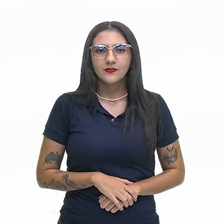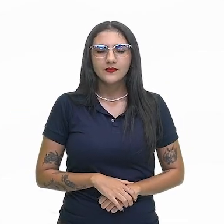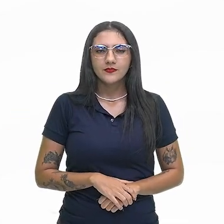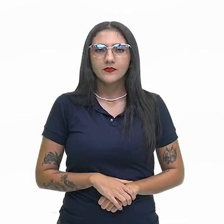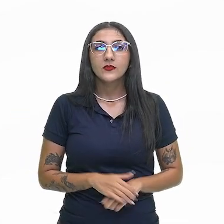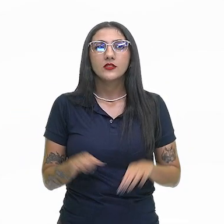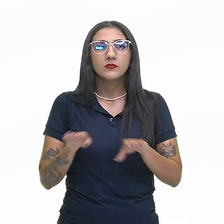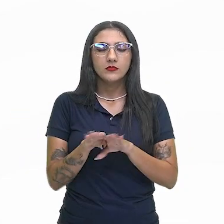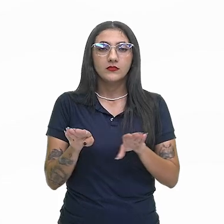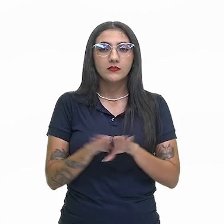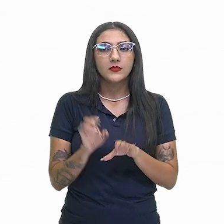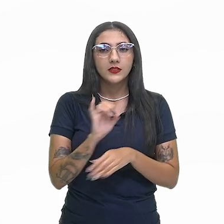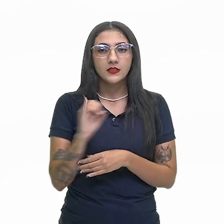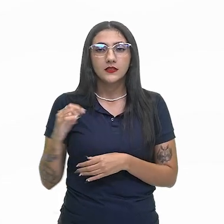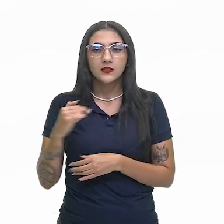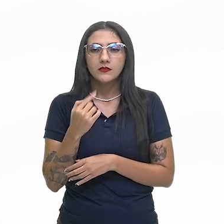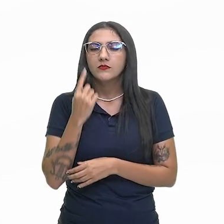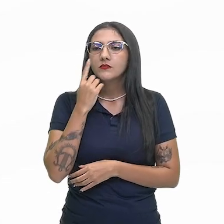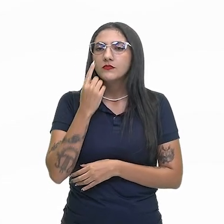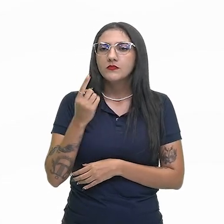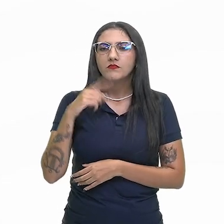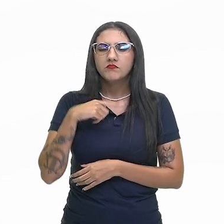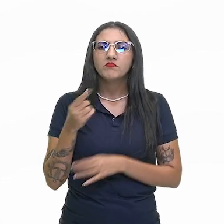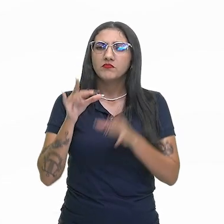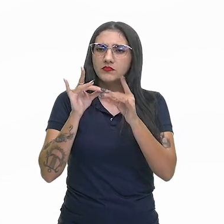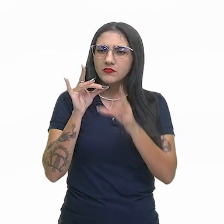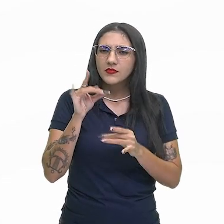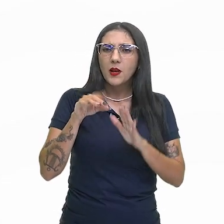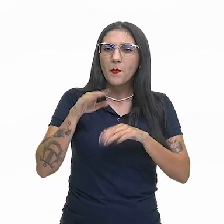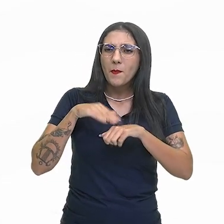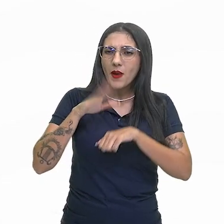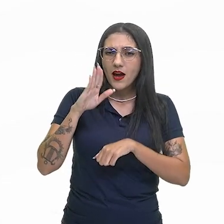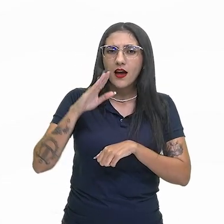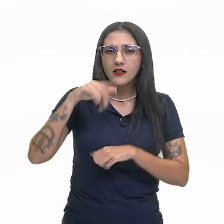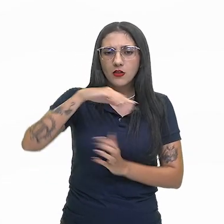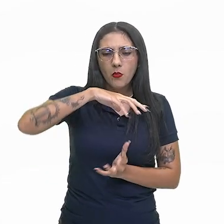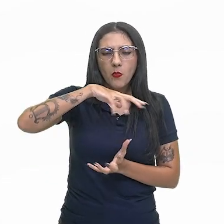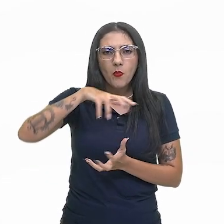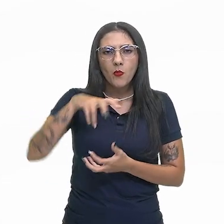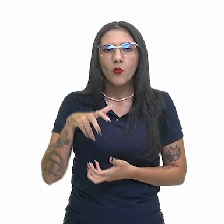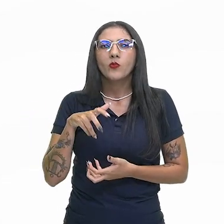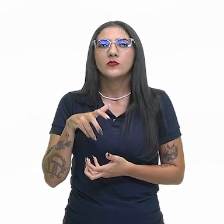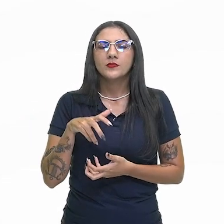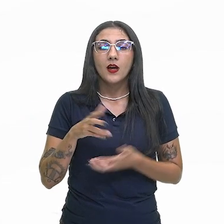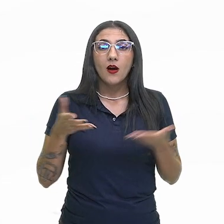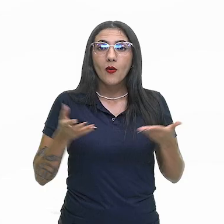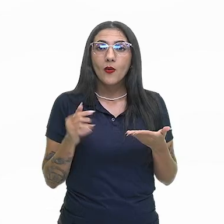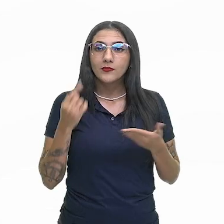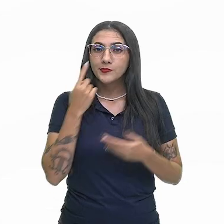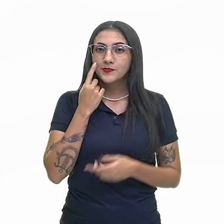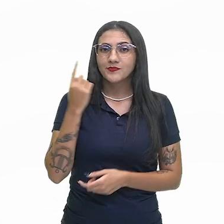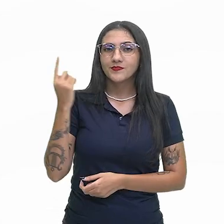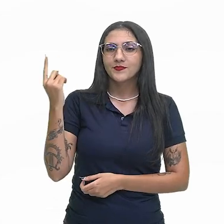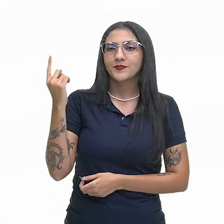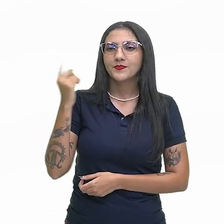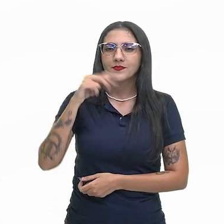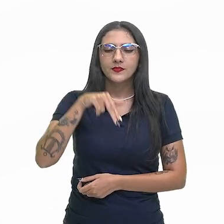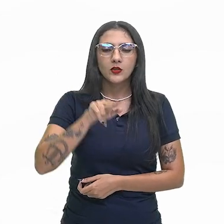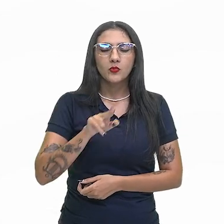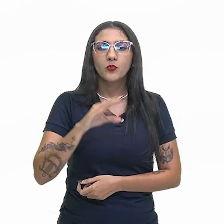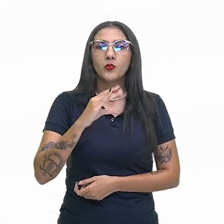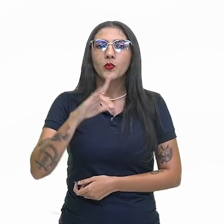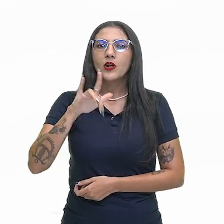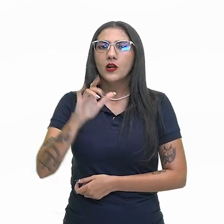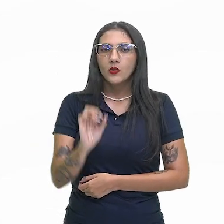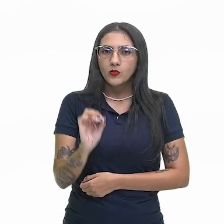manto, quando a gente vai mais para dentro aí do nosso planeta, nós temos ali o núcleo, como a gente vai ver aí nessa